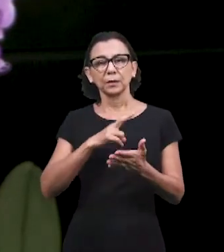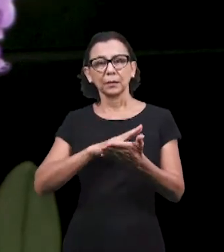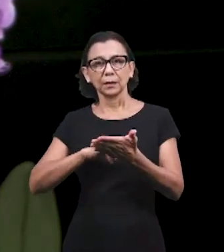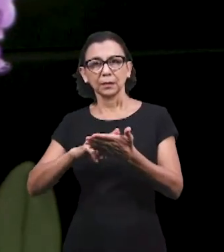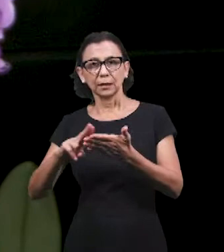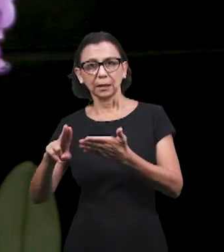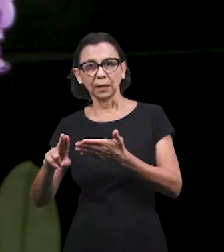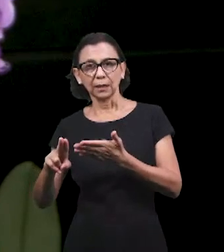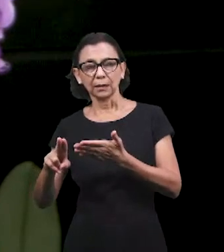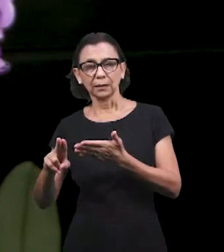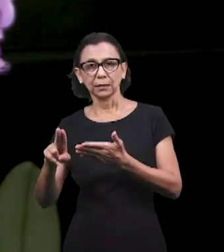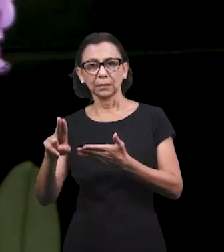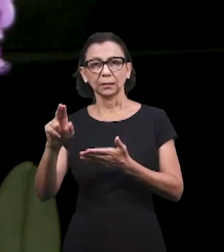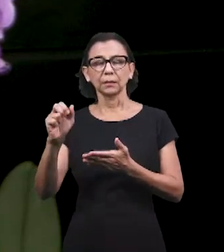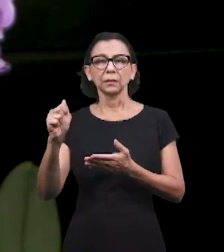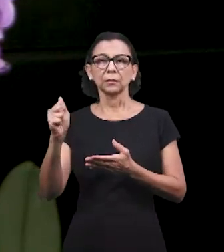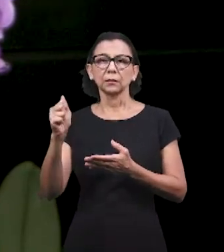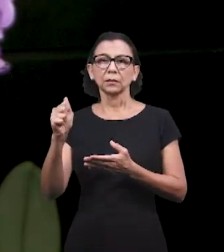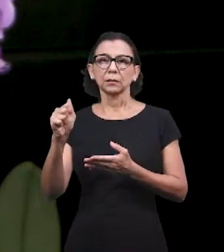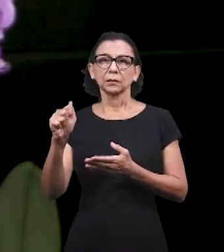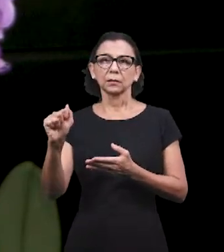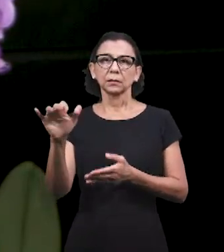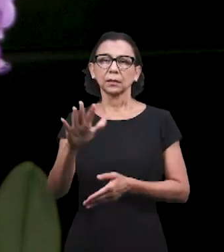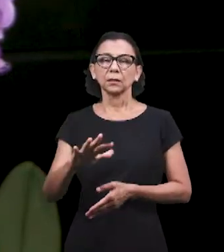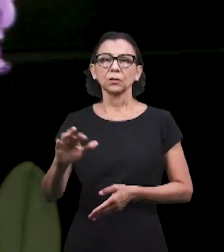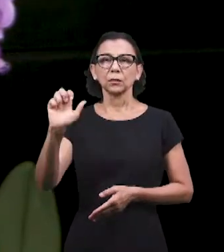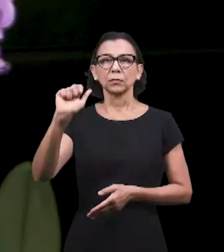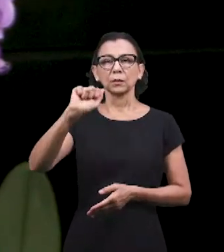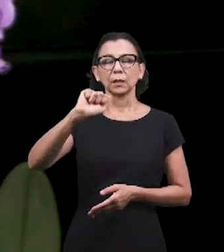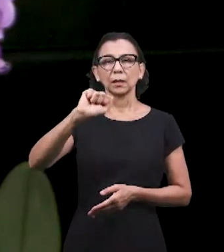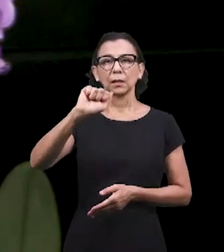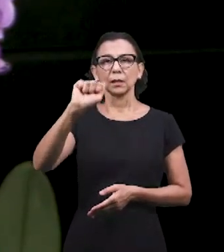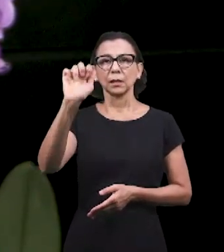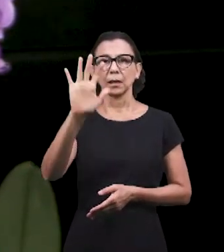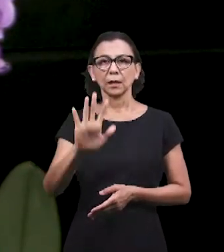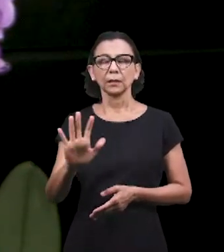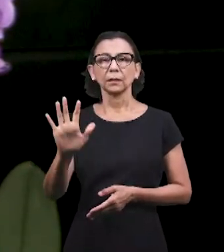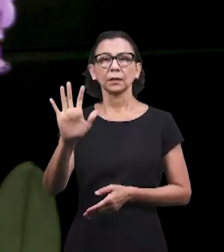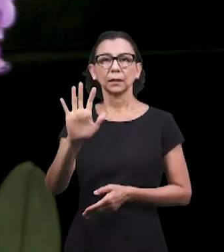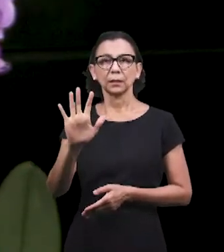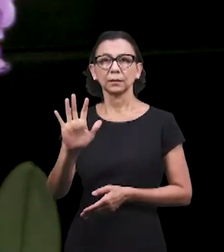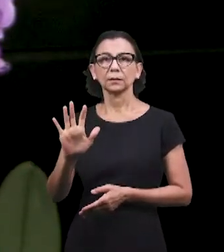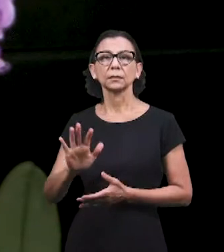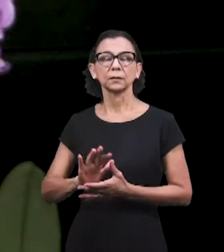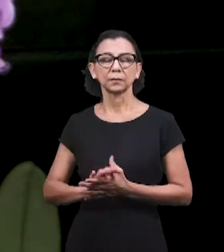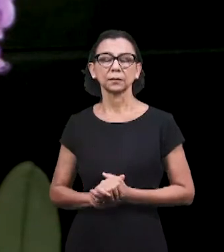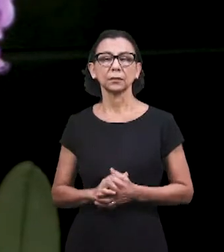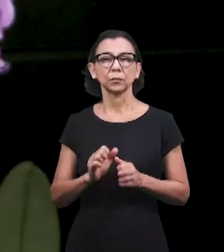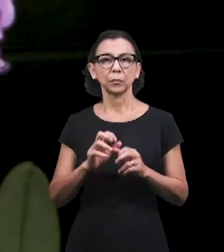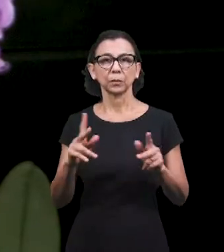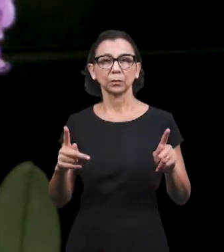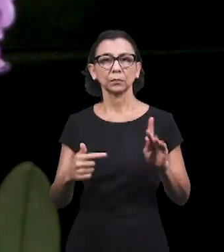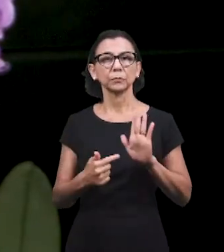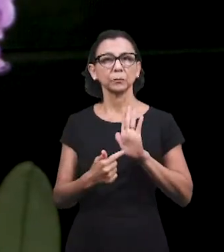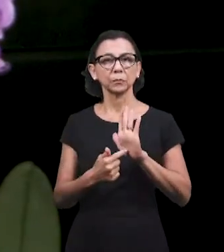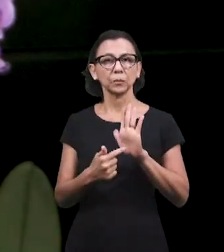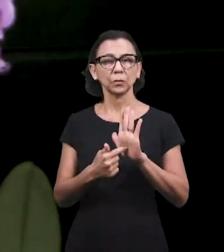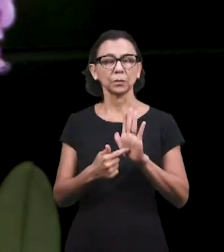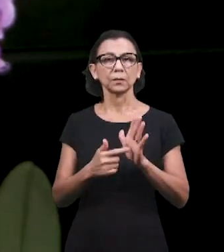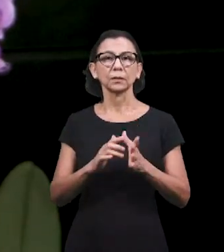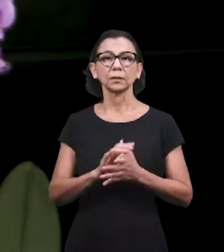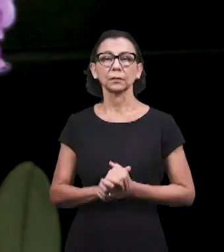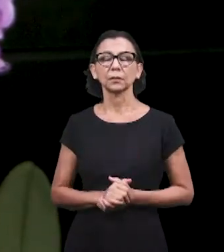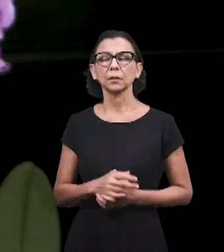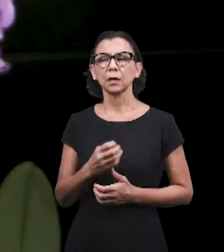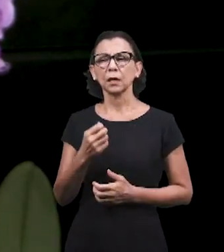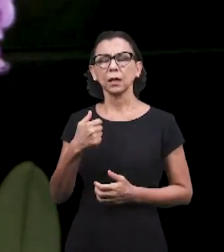igrejas na Ásia, conforme Apocalipse capítulo 2 e capítulo 3 das sete cartas. Muito bem,